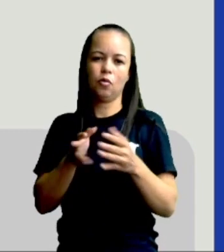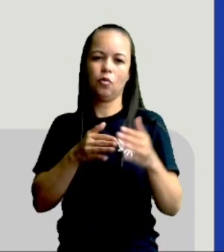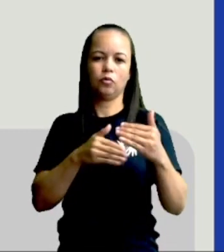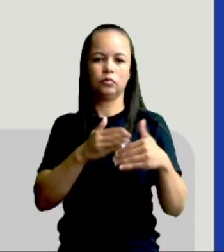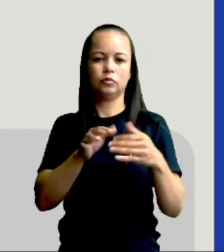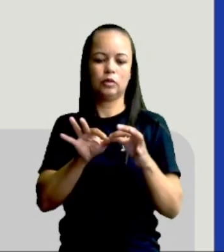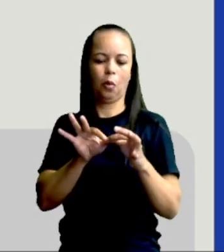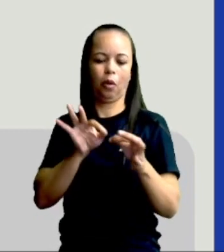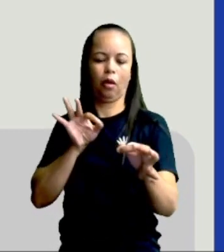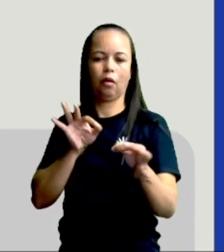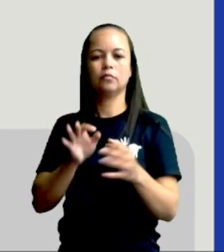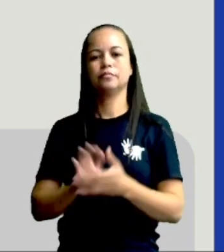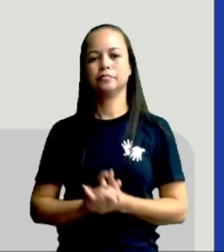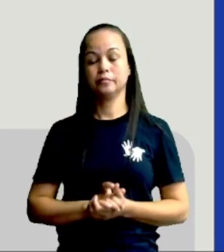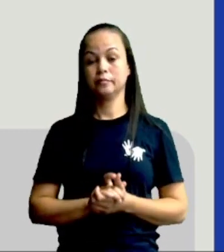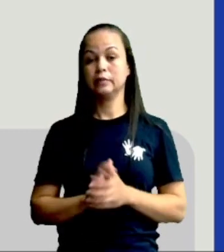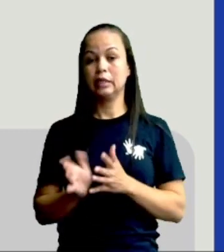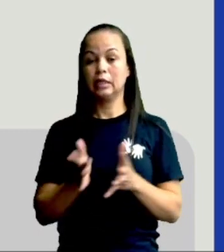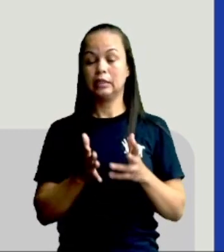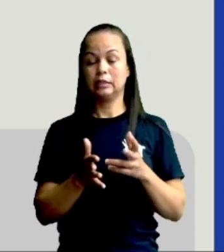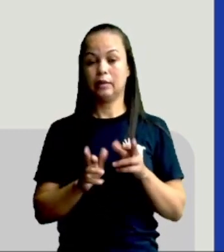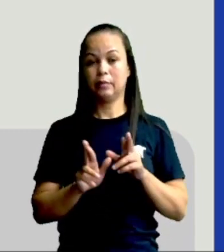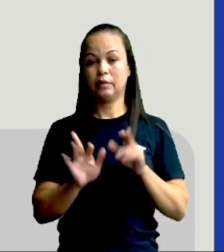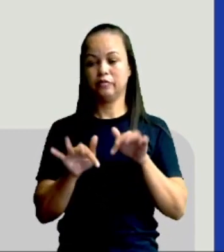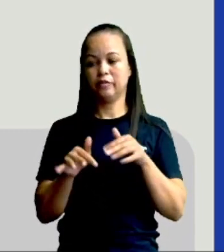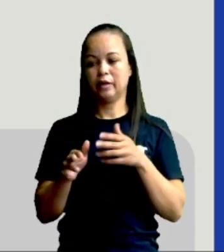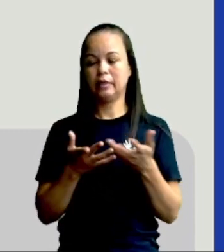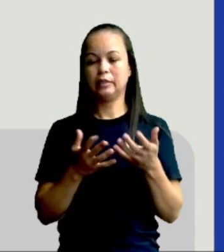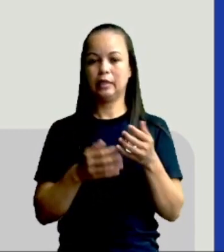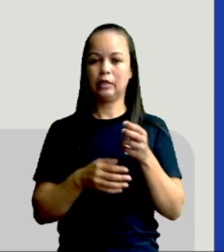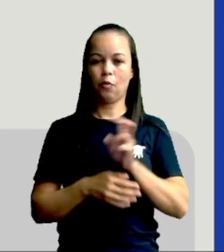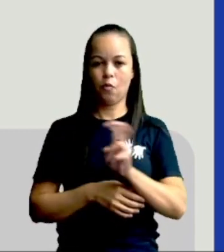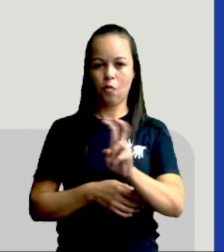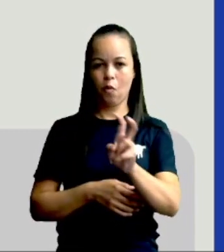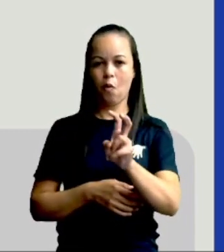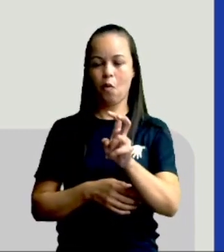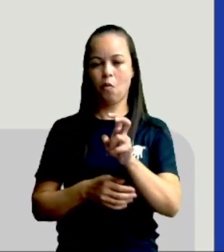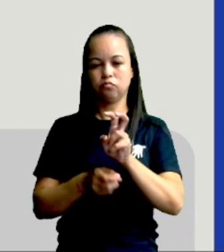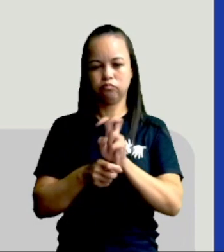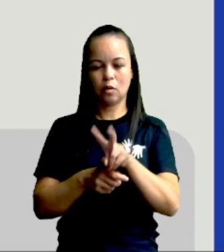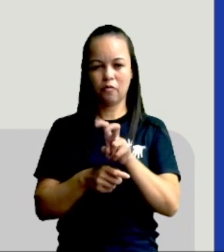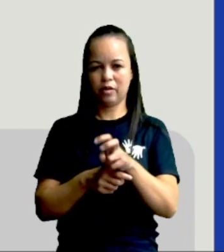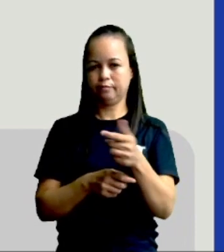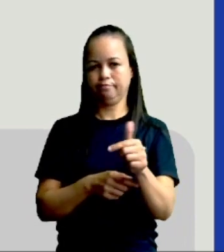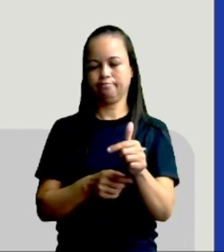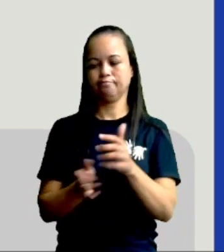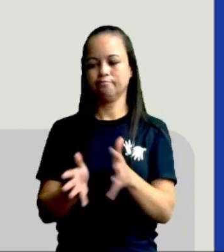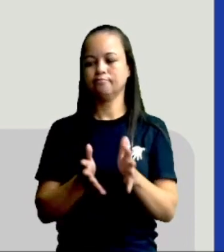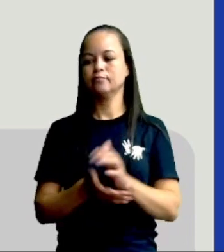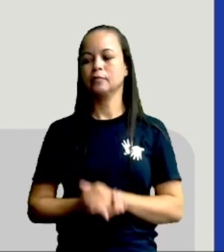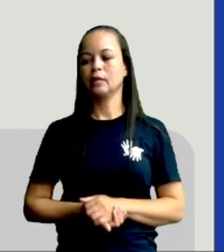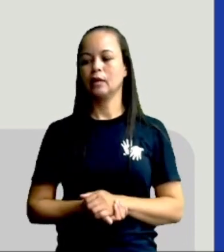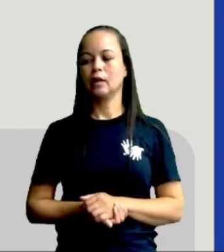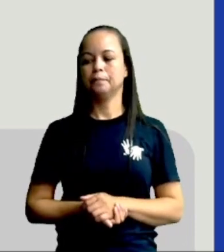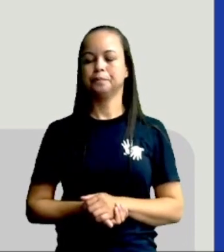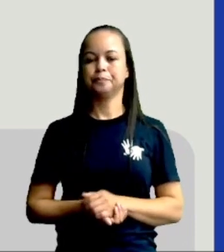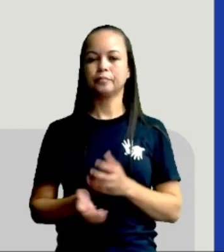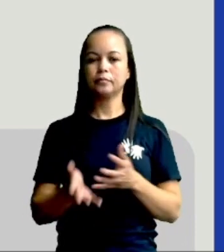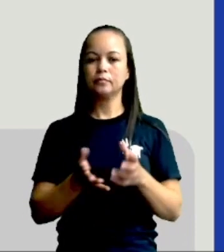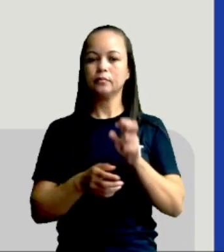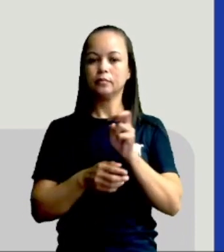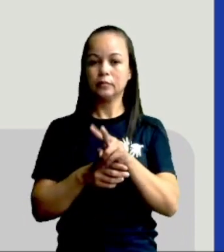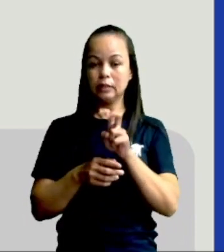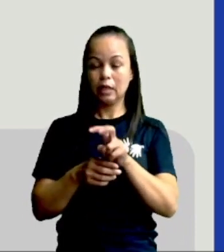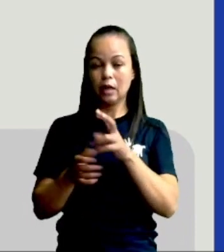seu comprimento. Não termina de repente numa cobra venenosa. E as cobras peçonhentas,